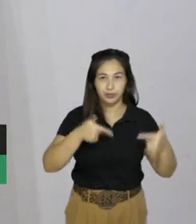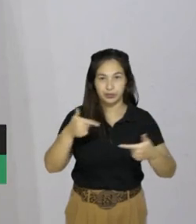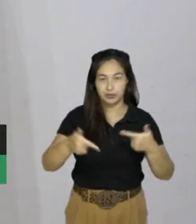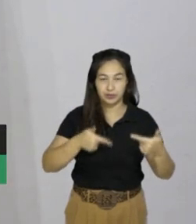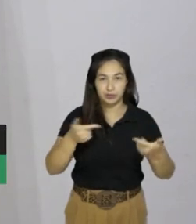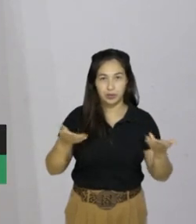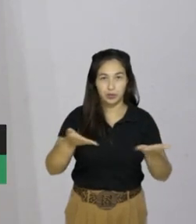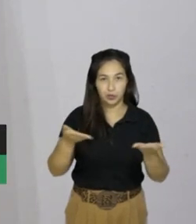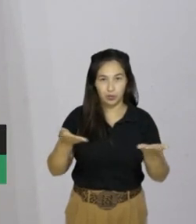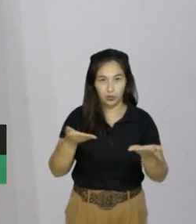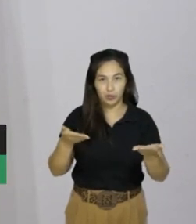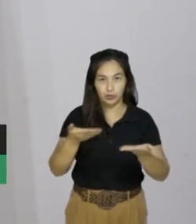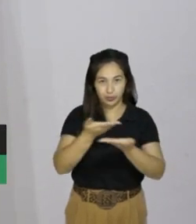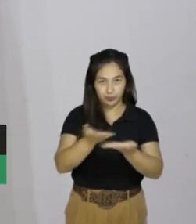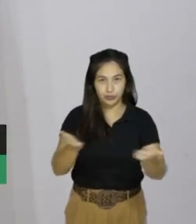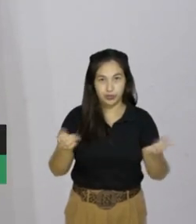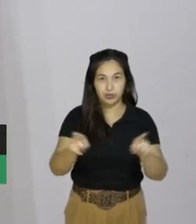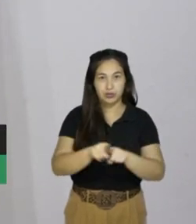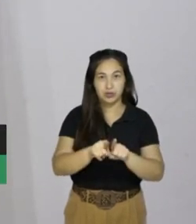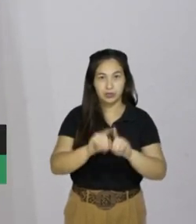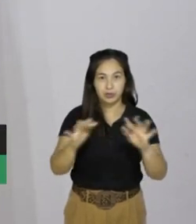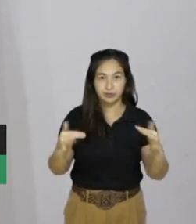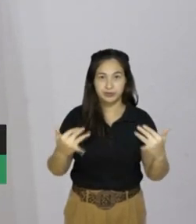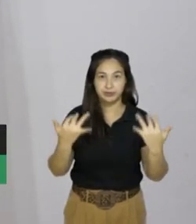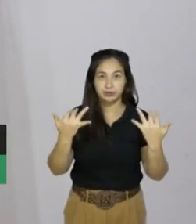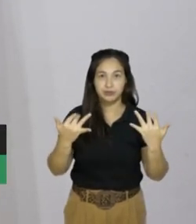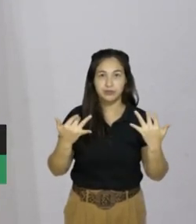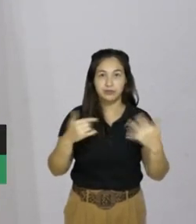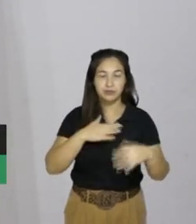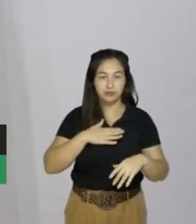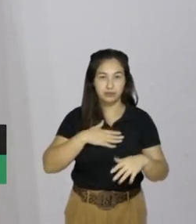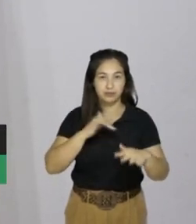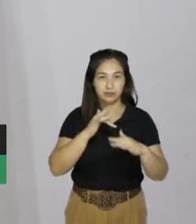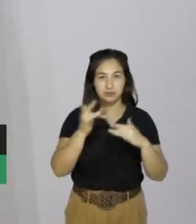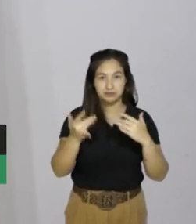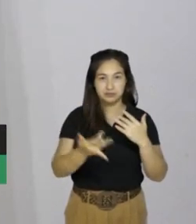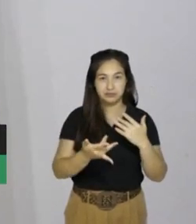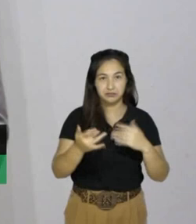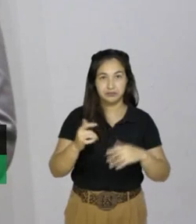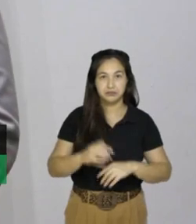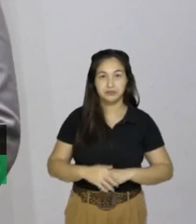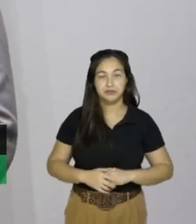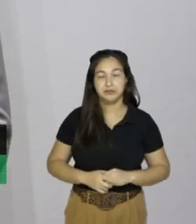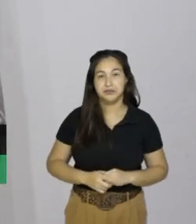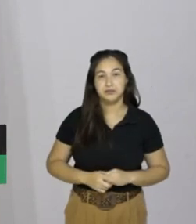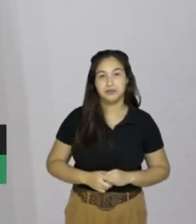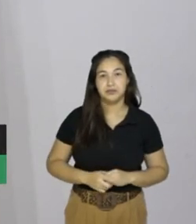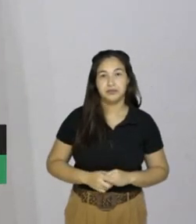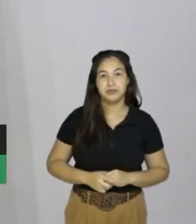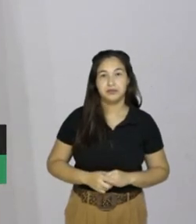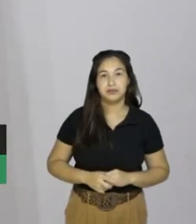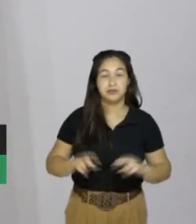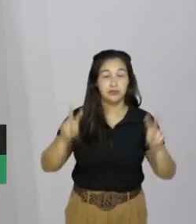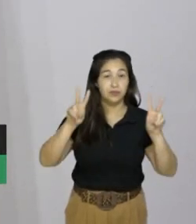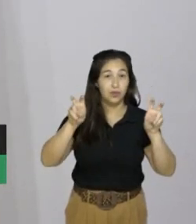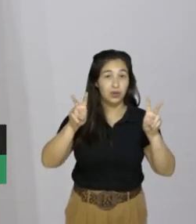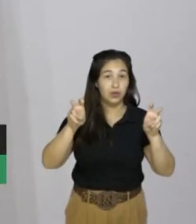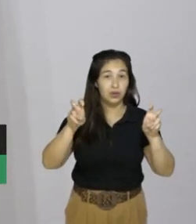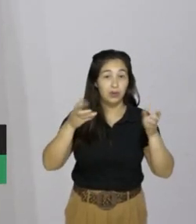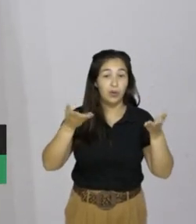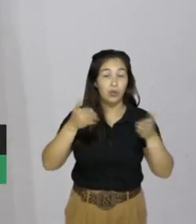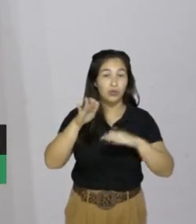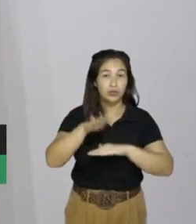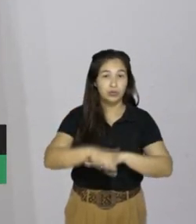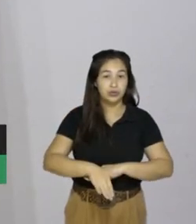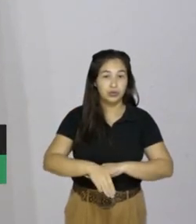muito boa tarde aqueles também que me acompanham pela minha rede social assunto abordado na tarde de hoje